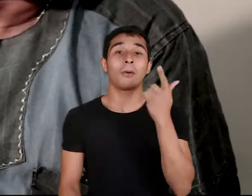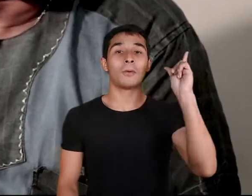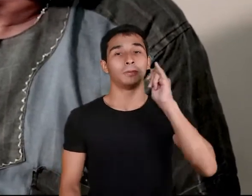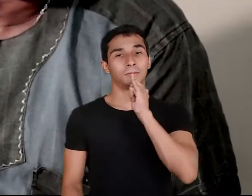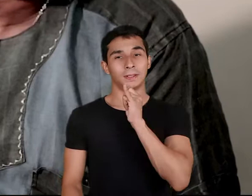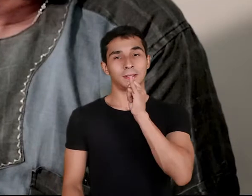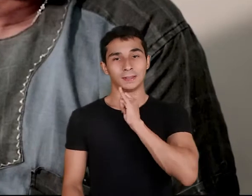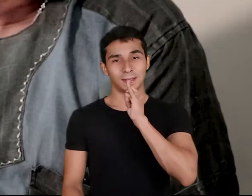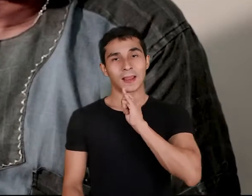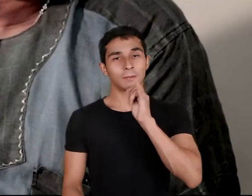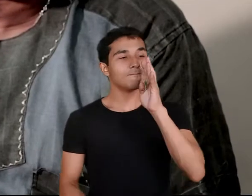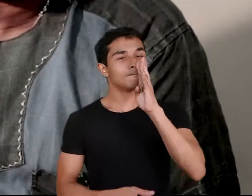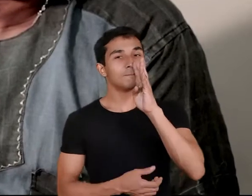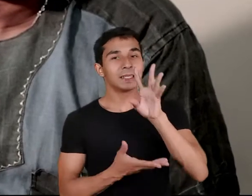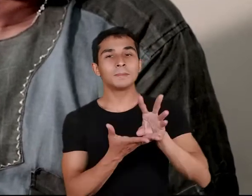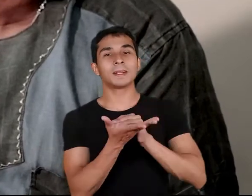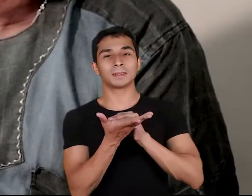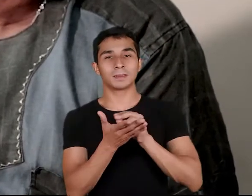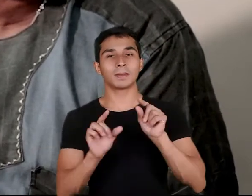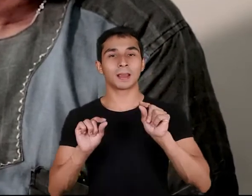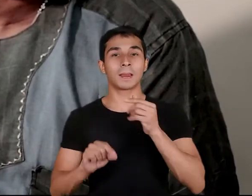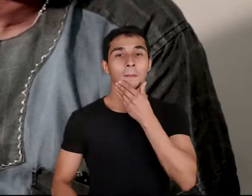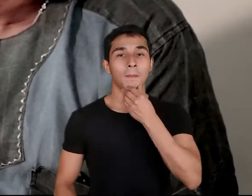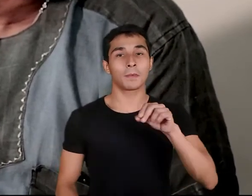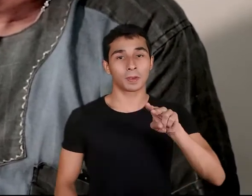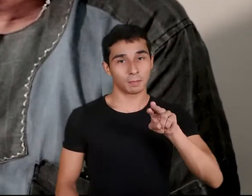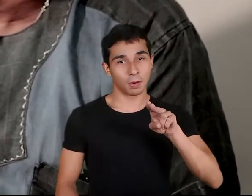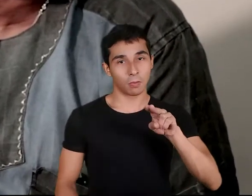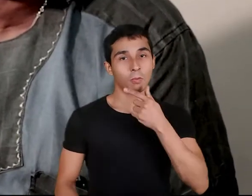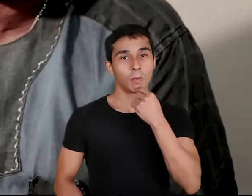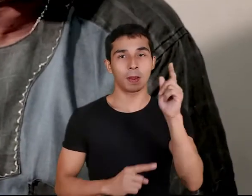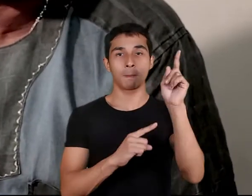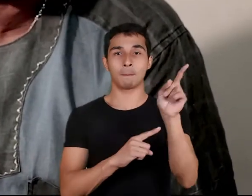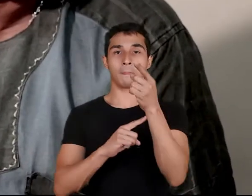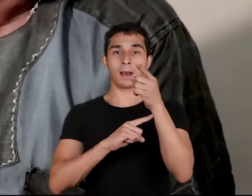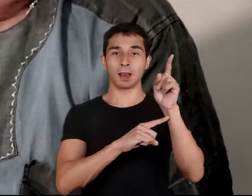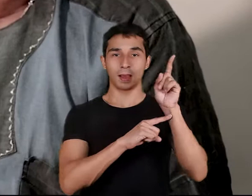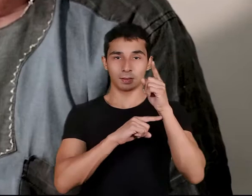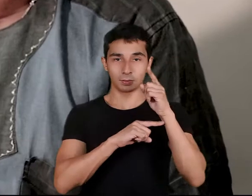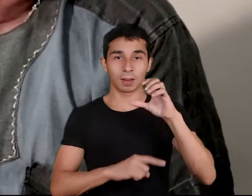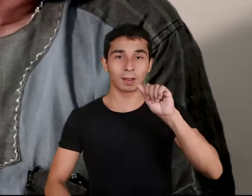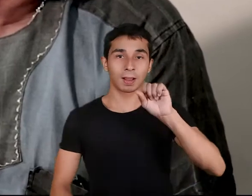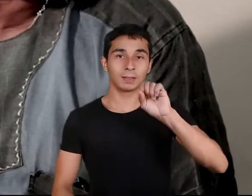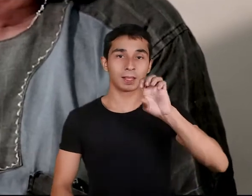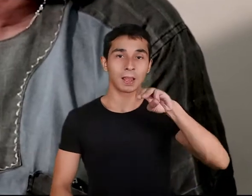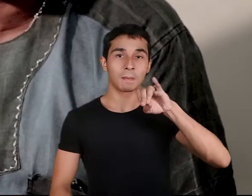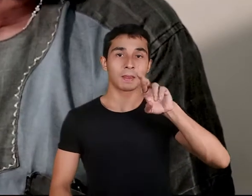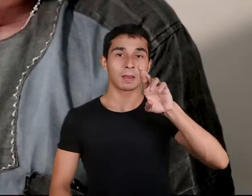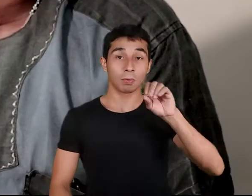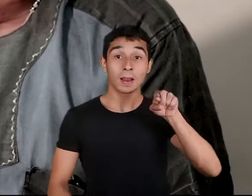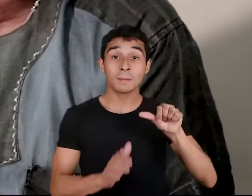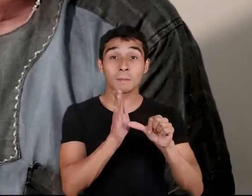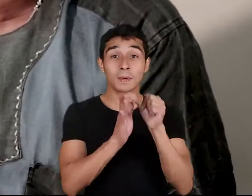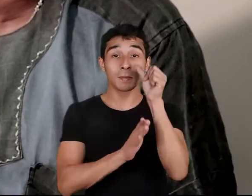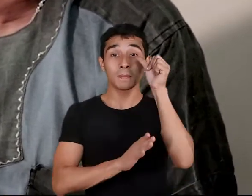que eu tenho muita inspiração, que é meu irmão, o maestro Casemiro, né? O Roberto Casemiro, né? Foi o primeiro maestro